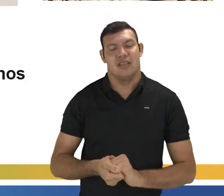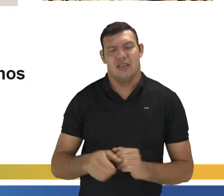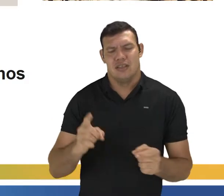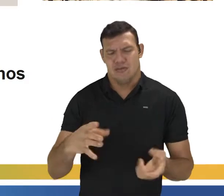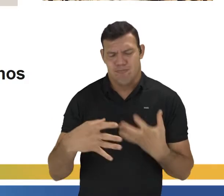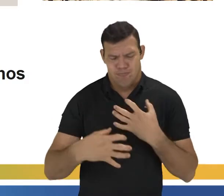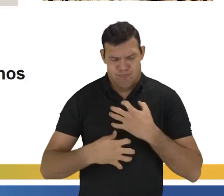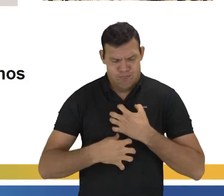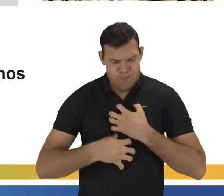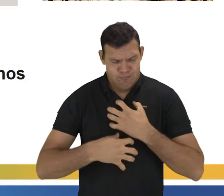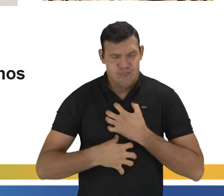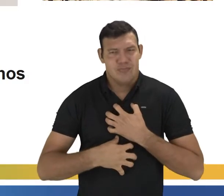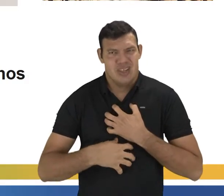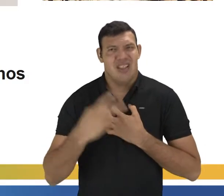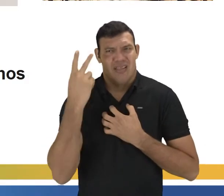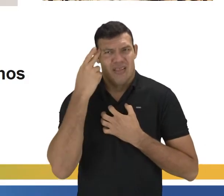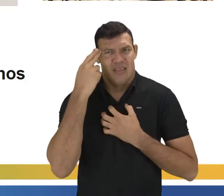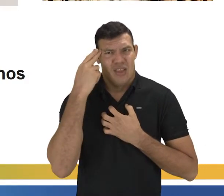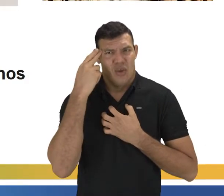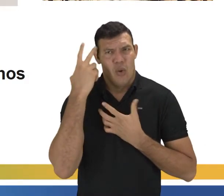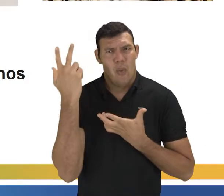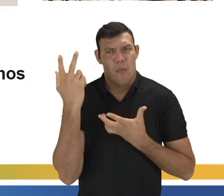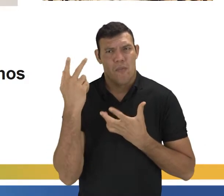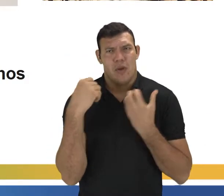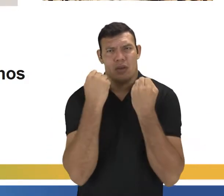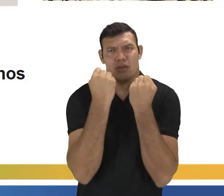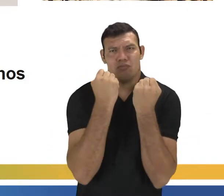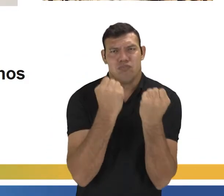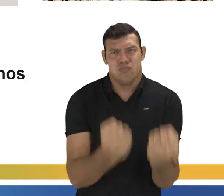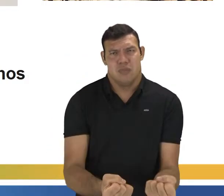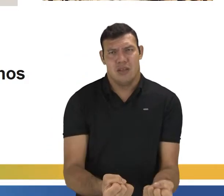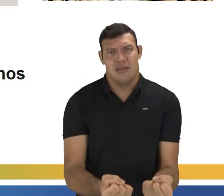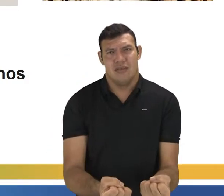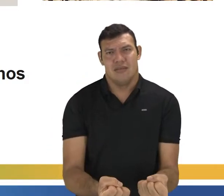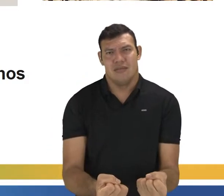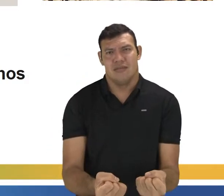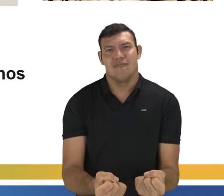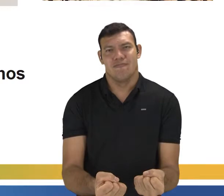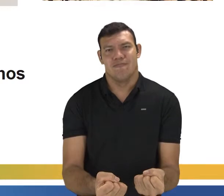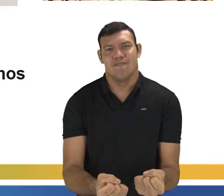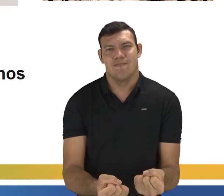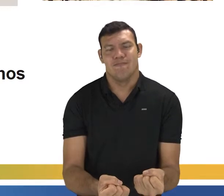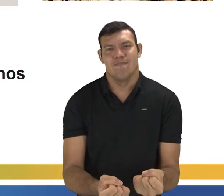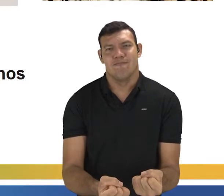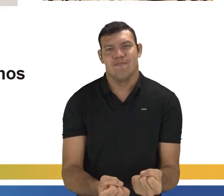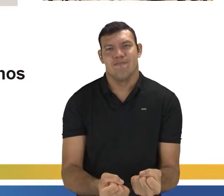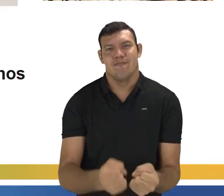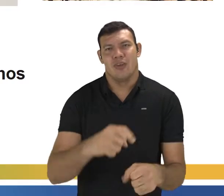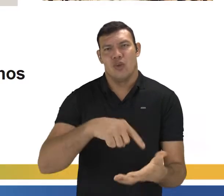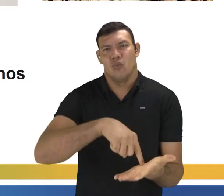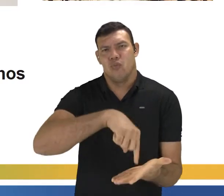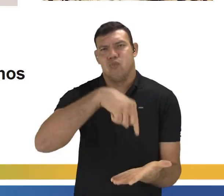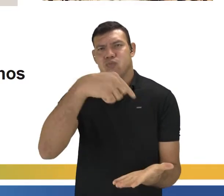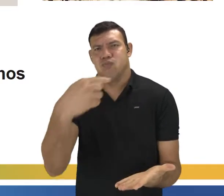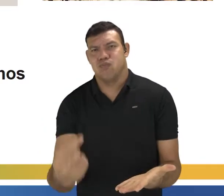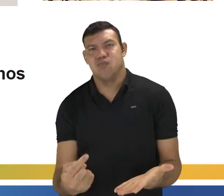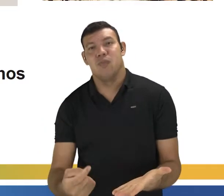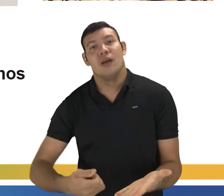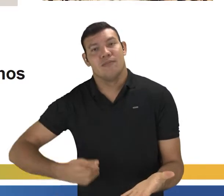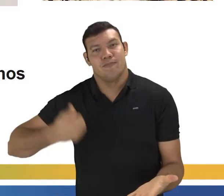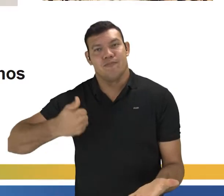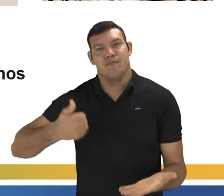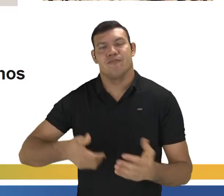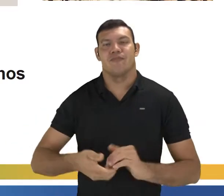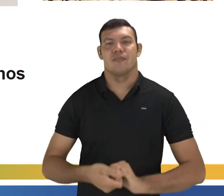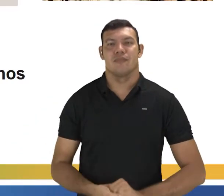intuição é faz pensar que é natural que o corpo mais pesado ou de maior massa chegue no solo primeiro do que o